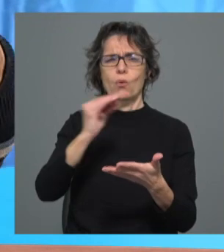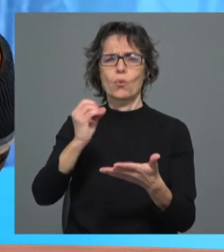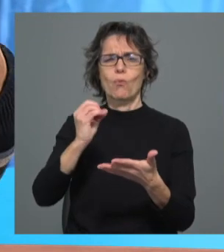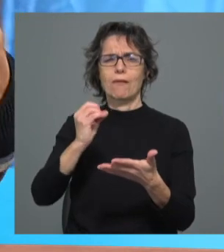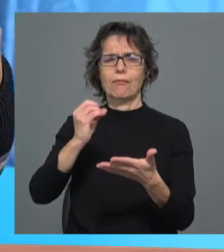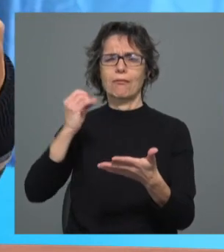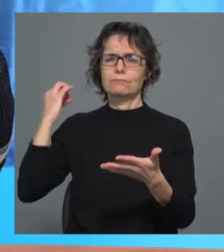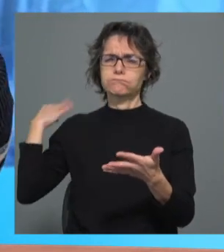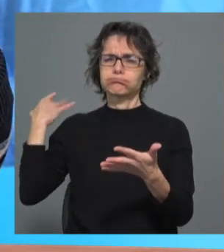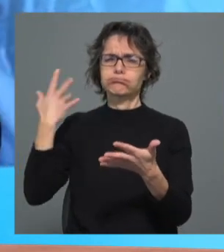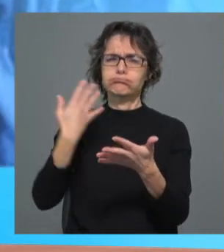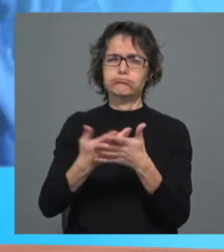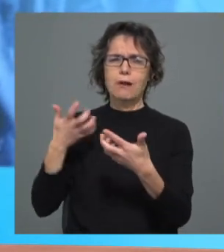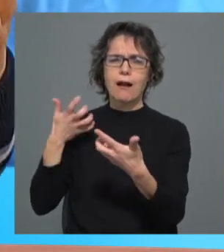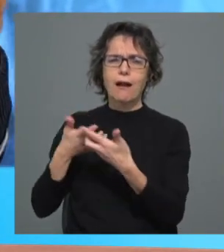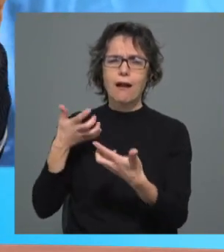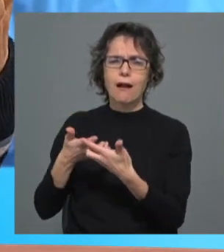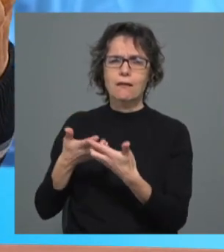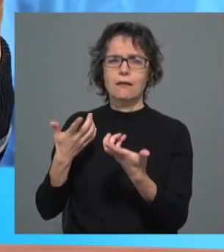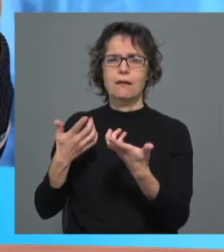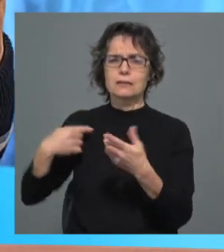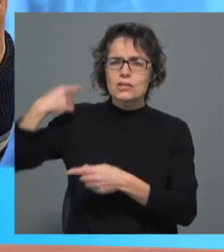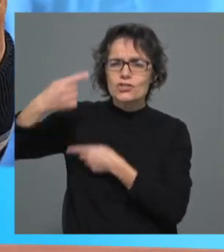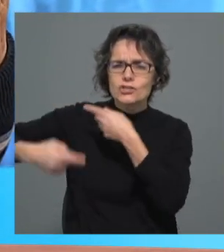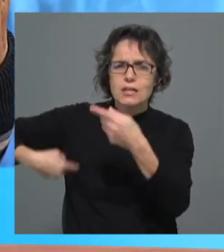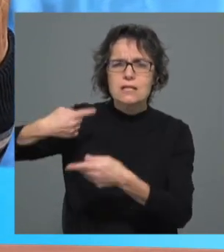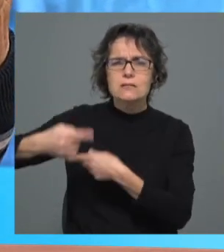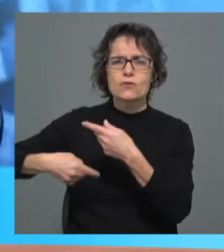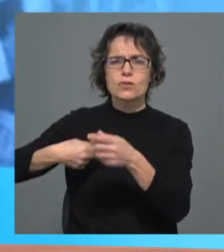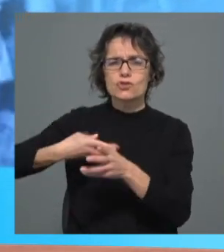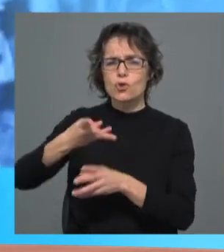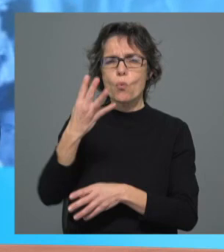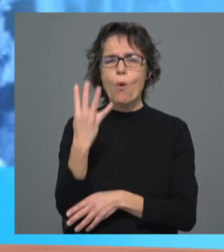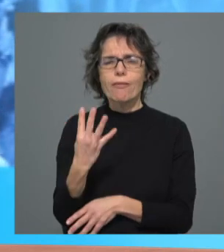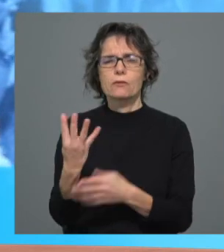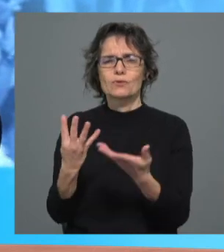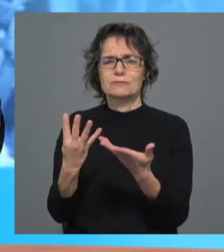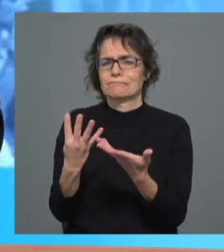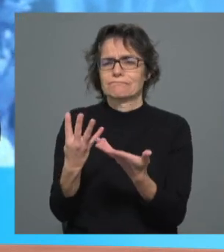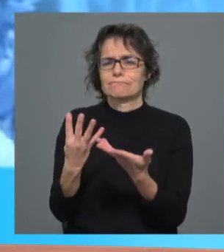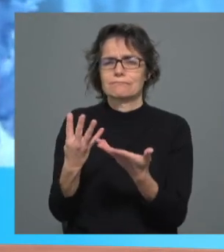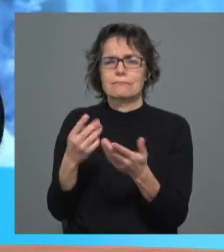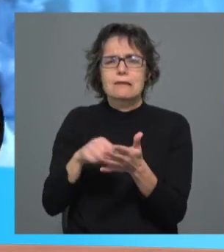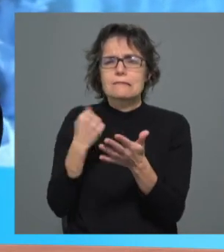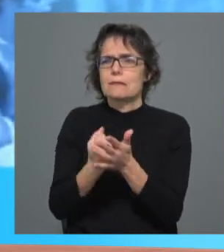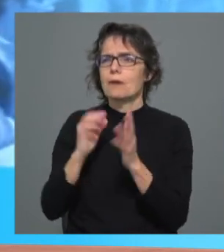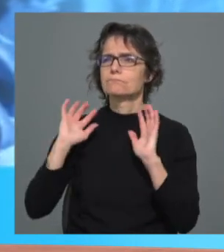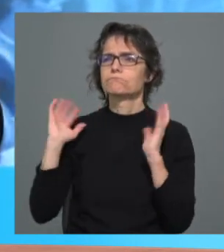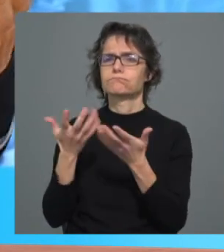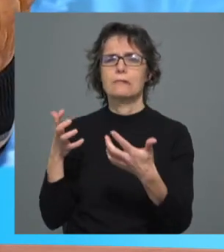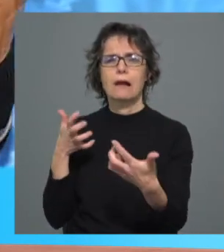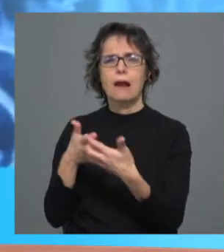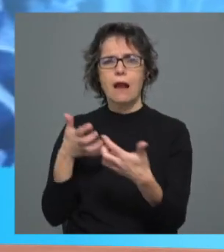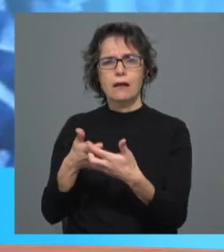4 gerações que praticamente só sabem de guerra. Neste momento ainda